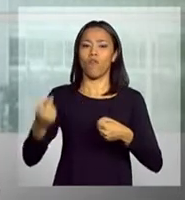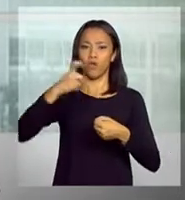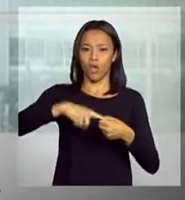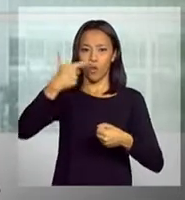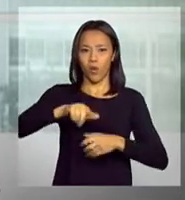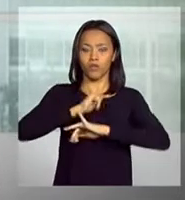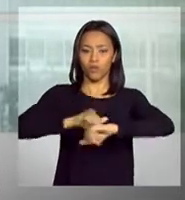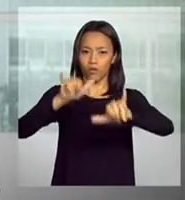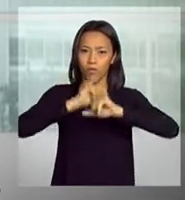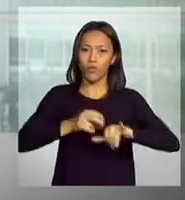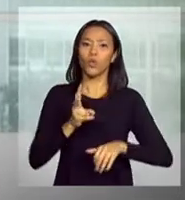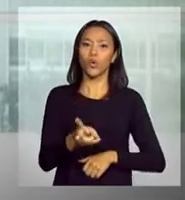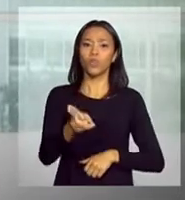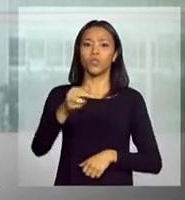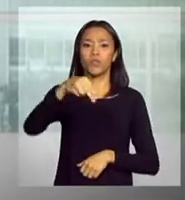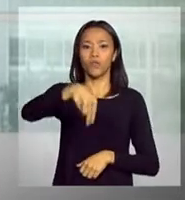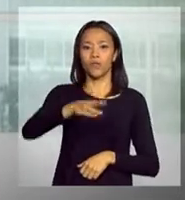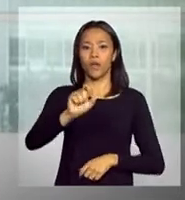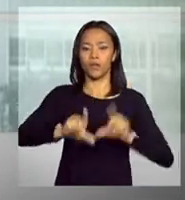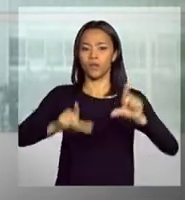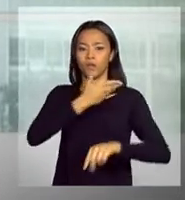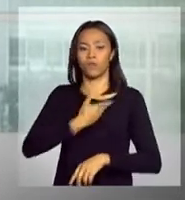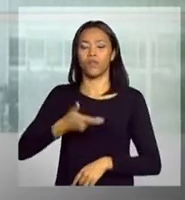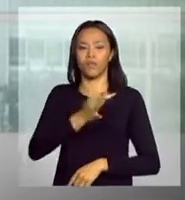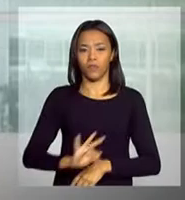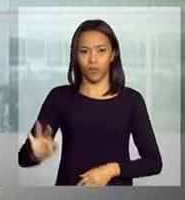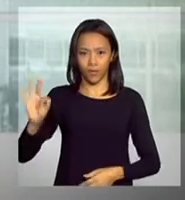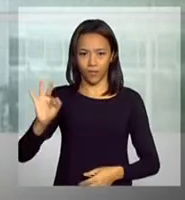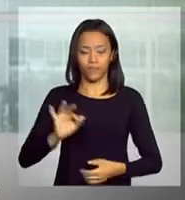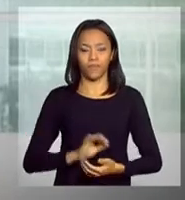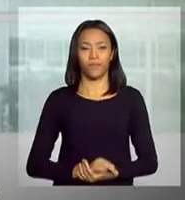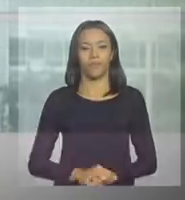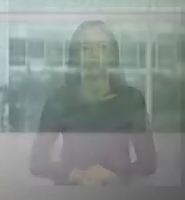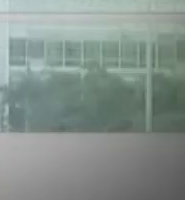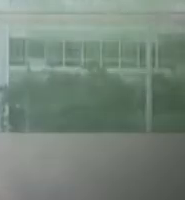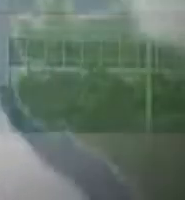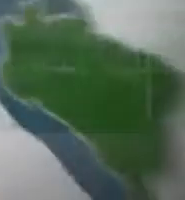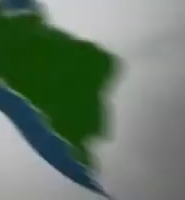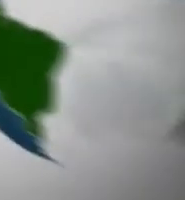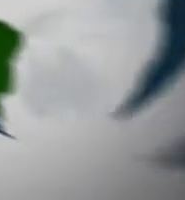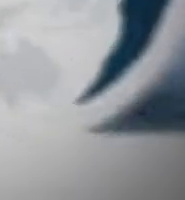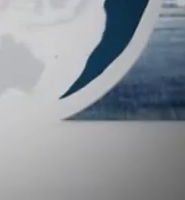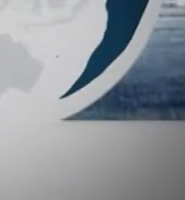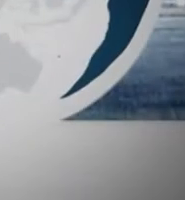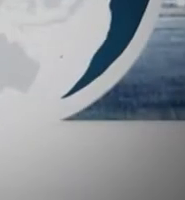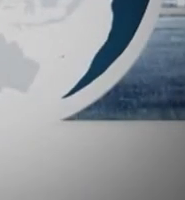com outras informações Continue com a gente NBR a TV do governo federal e